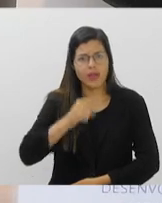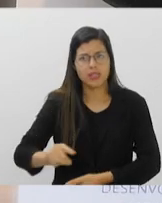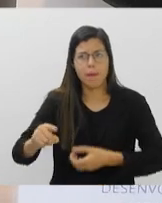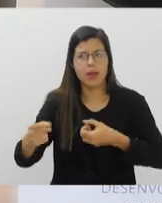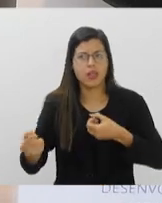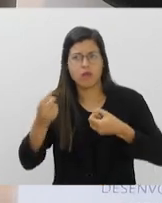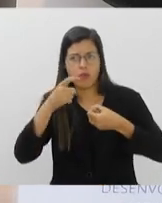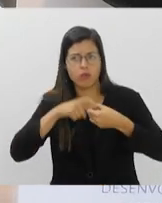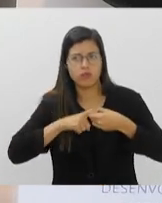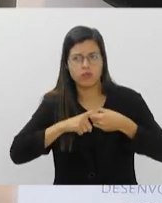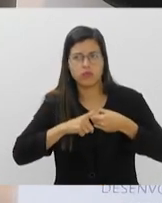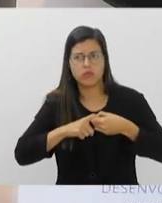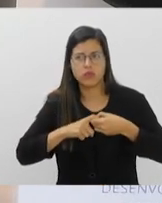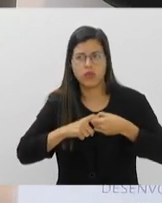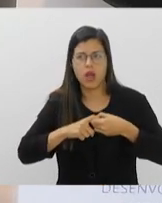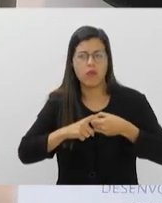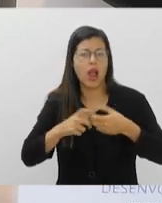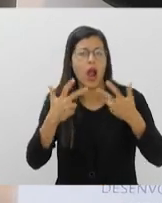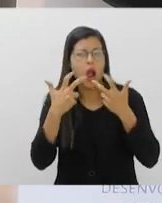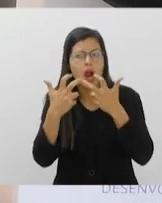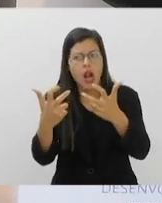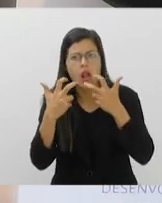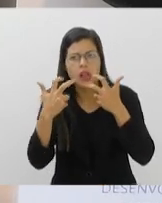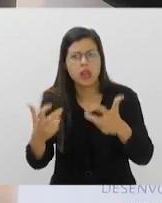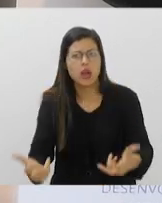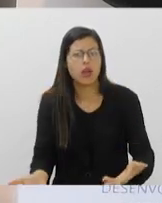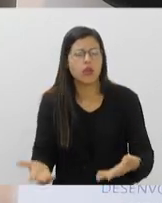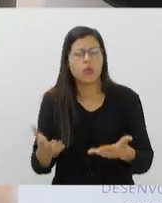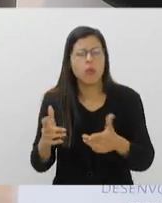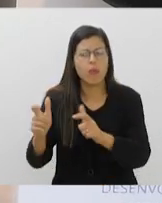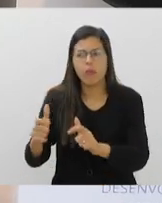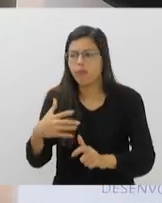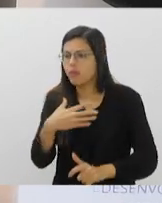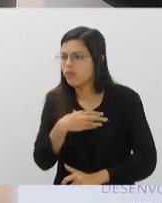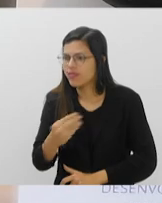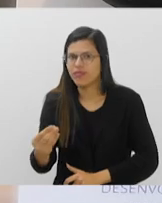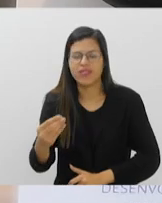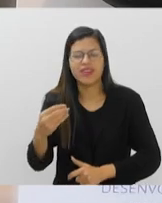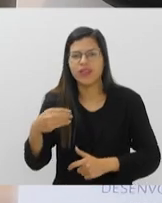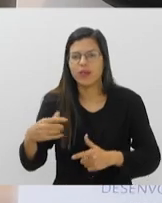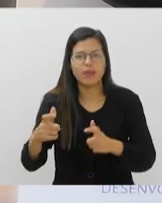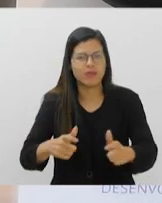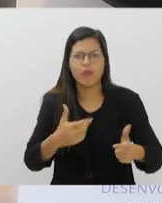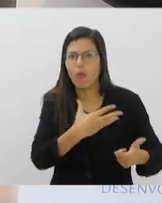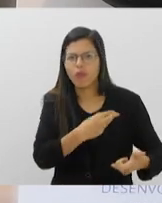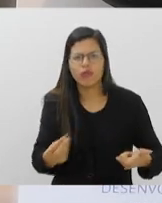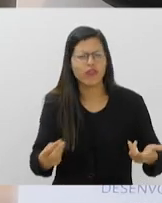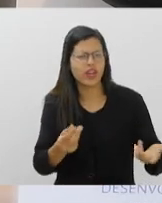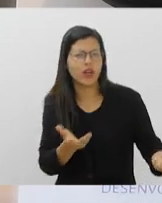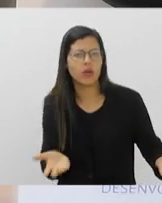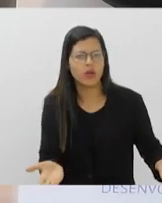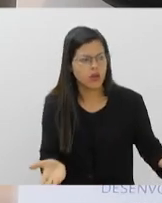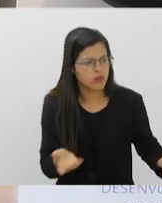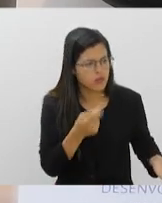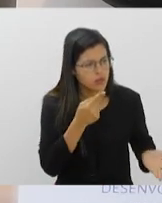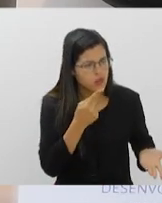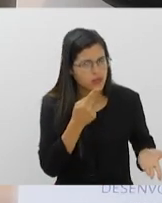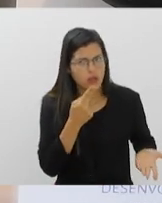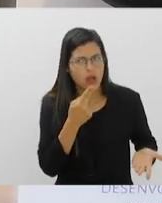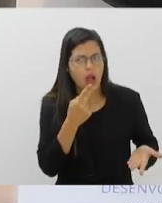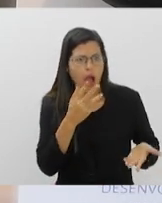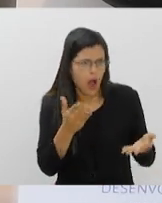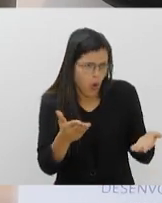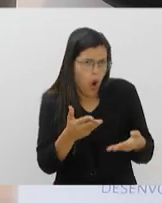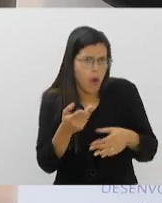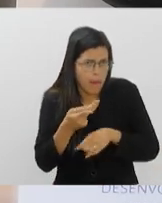voltava dando chilique gritando Cadê meu filho cadê meu filho eu quero meu filho quero minha filha senhora a senhora agora vai procurar aqui ó